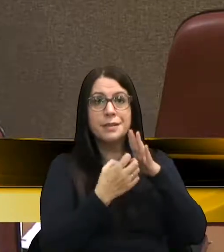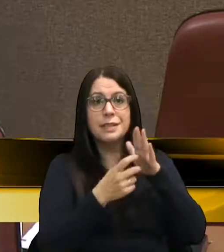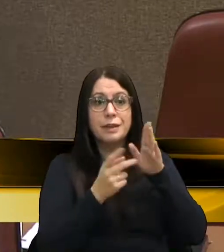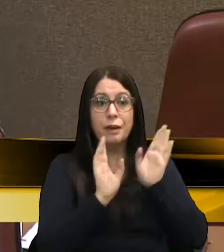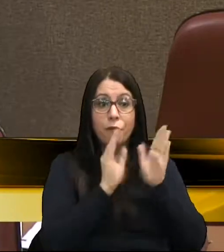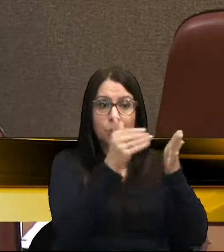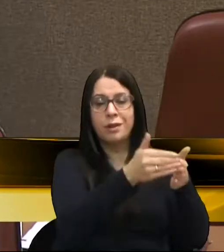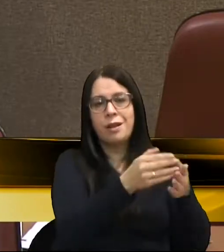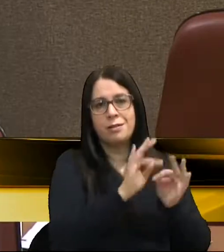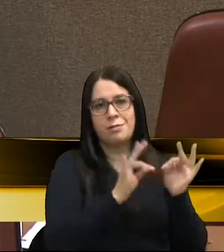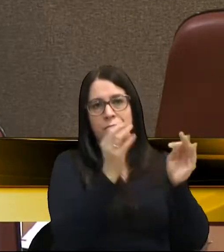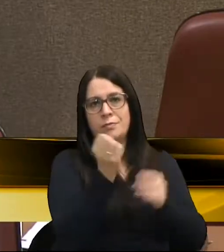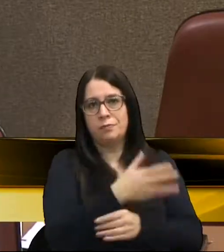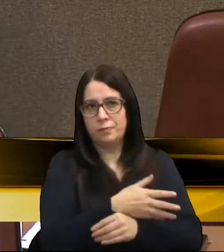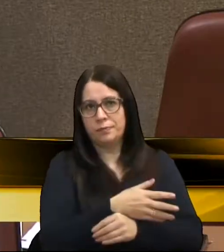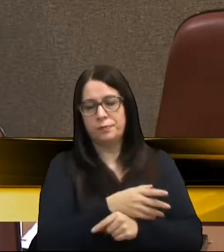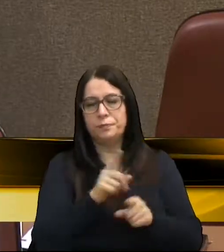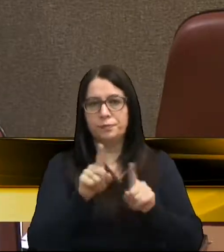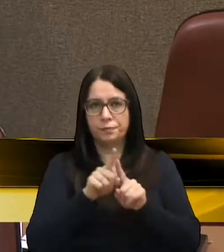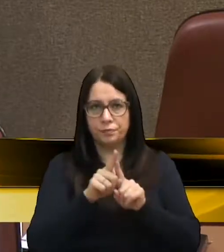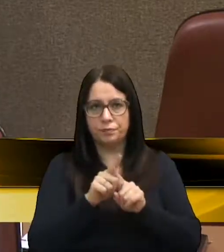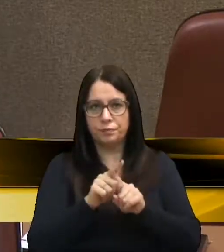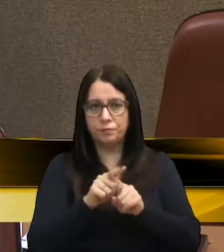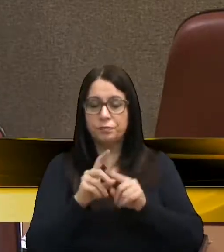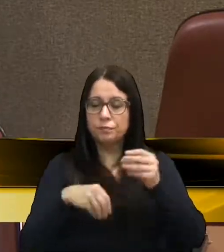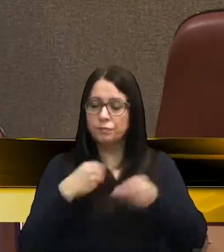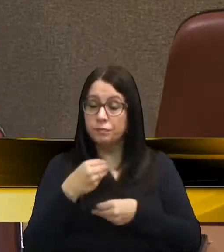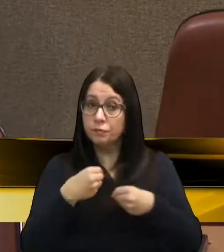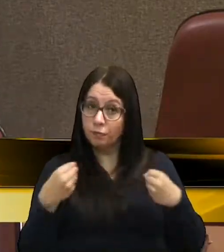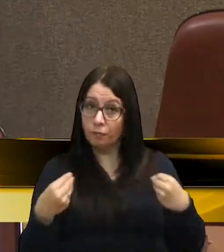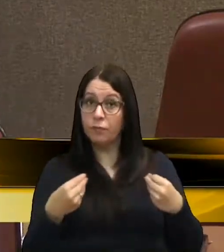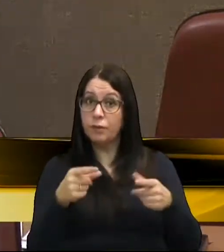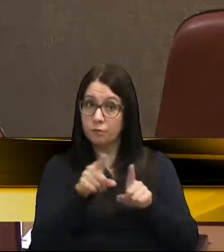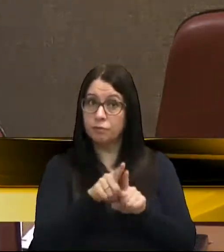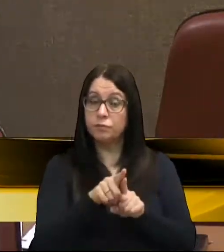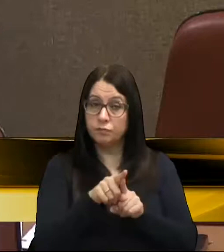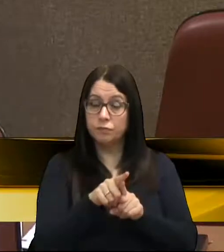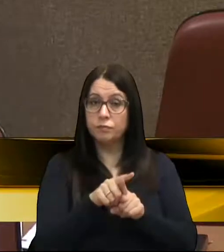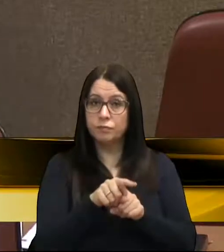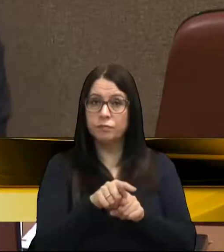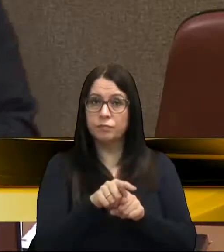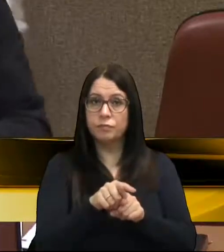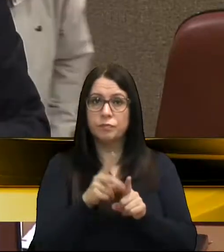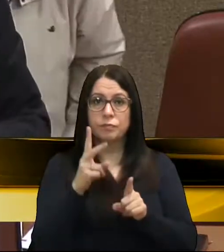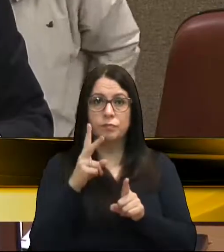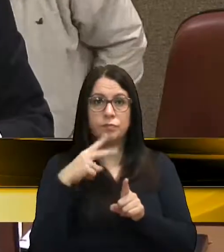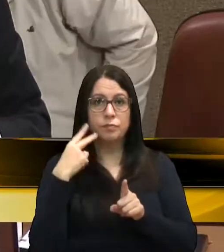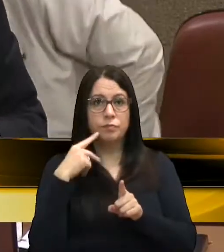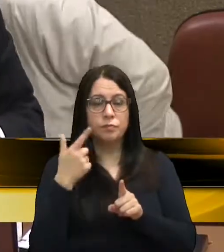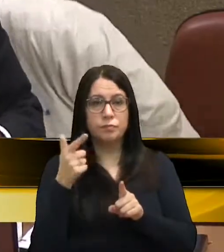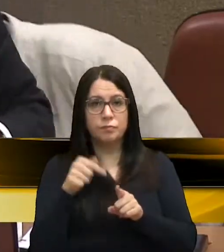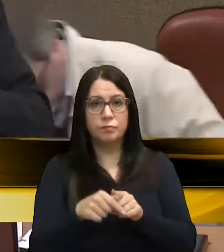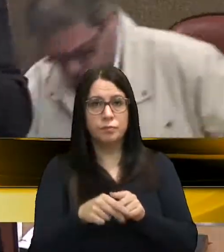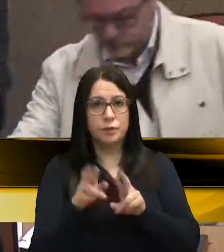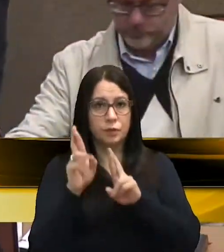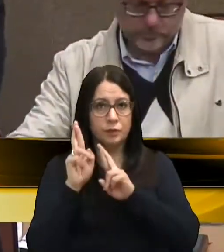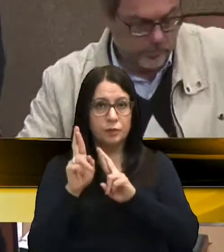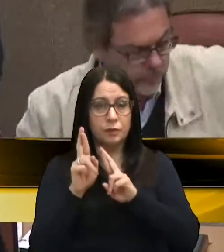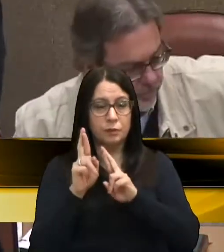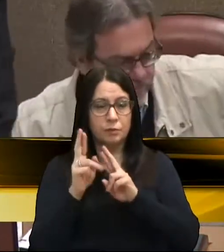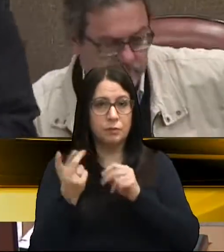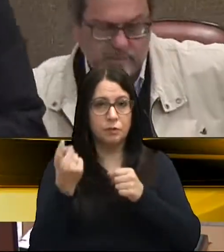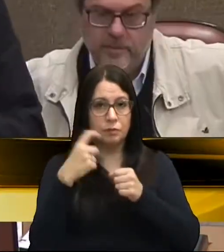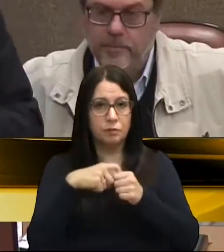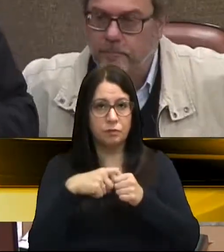inovação. Também nós fomos sensíveis, vereador que não está aqui, e nós torcemos para que se